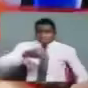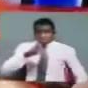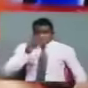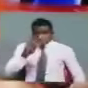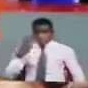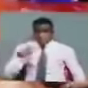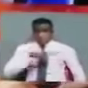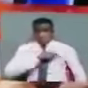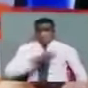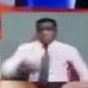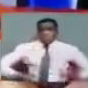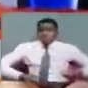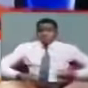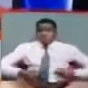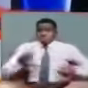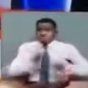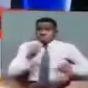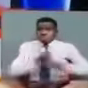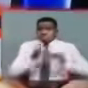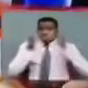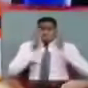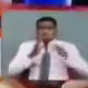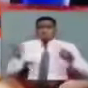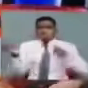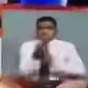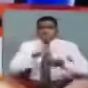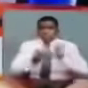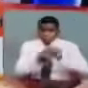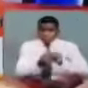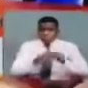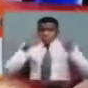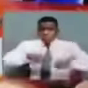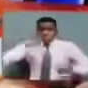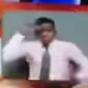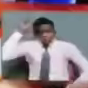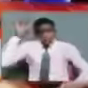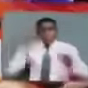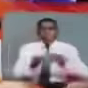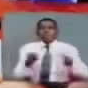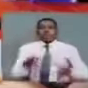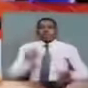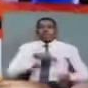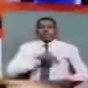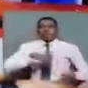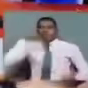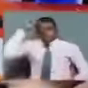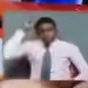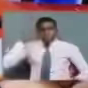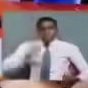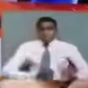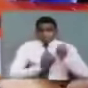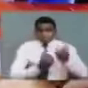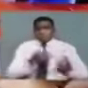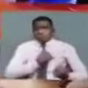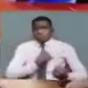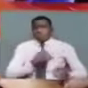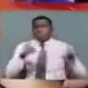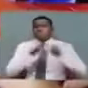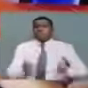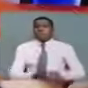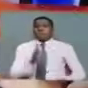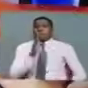do país e, em particular, da província de Luanda. O partido na província de Luanda mostrou mais uma vez que está firme, está forte. A nossa